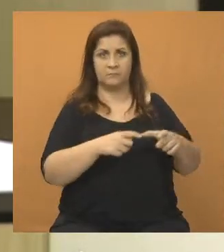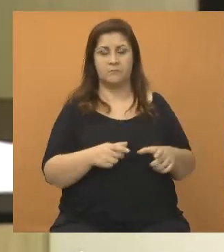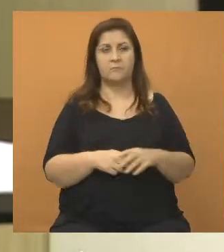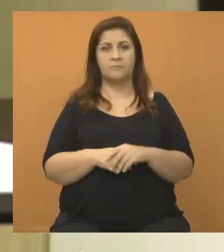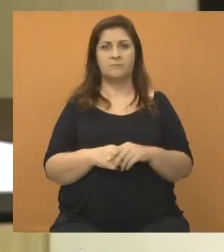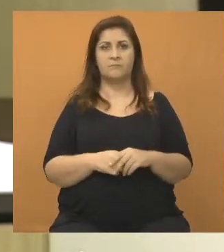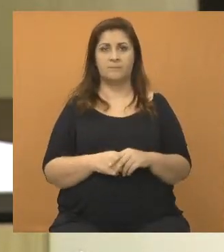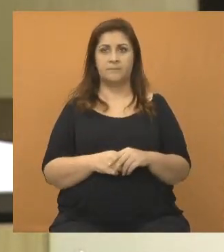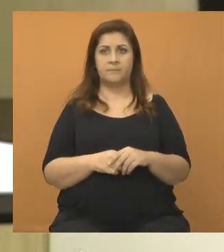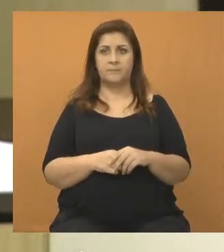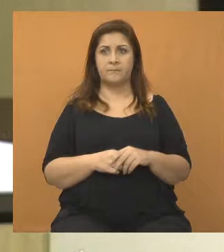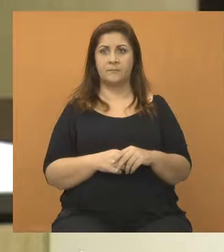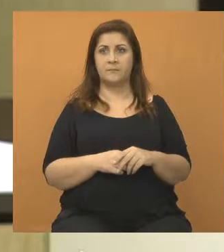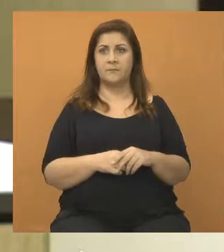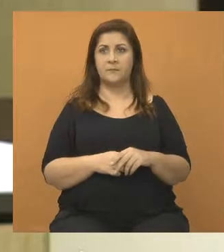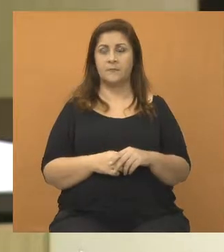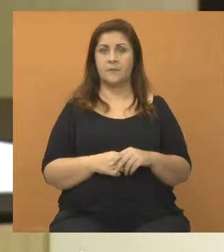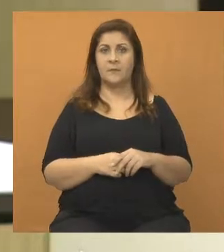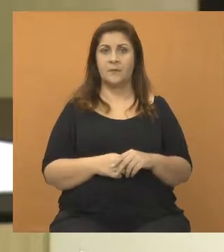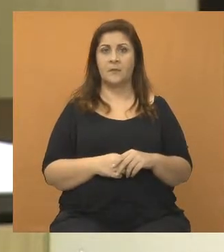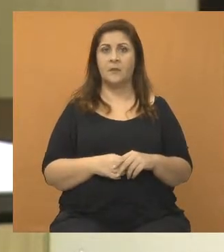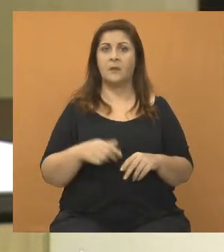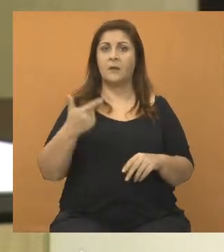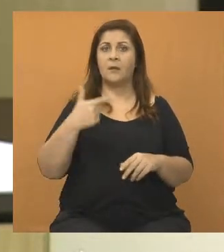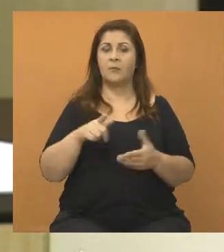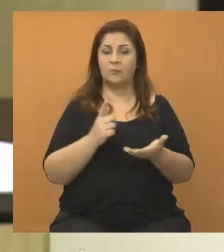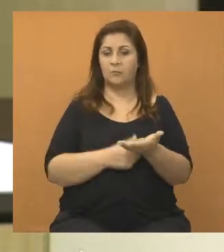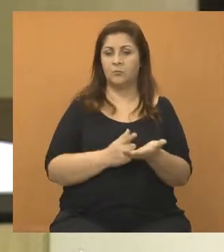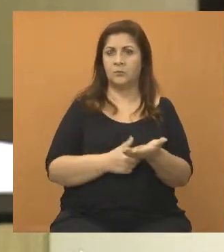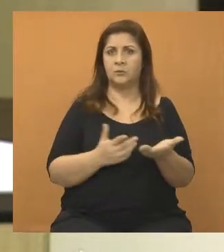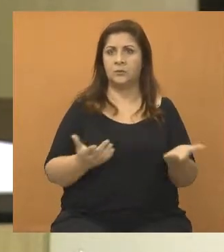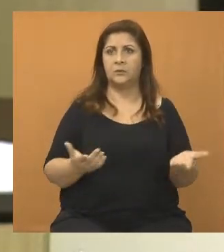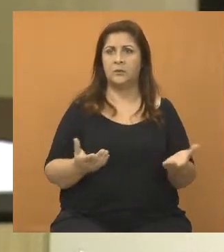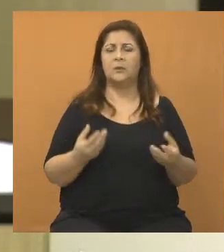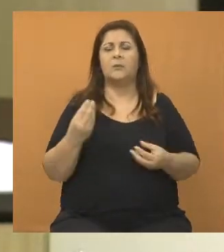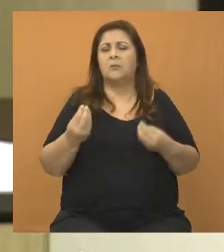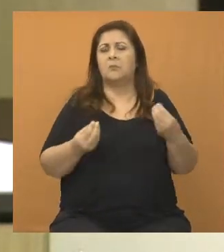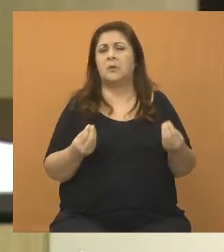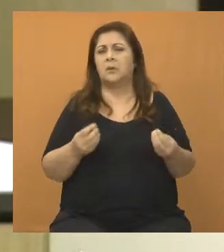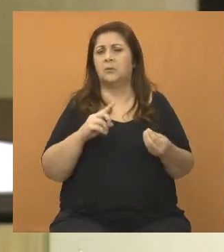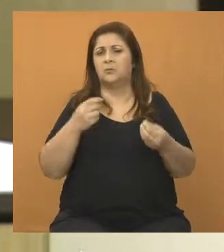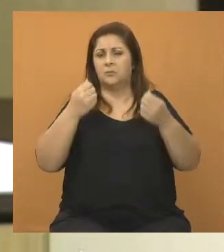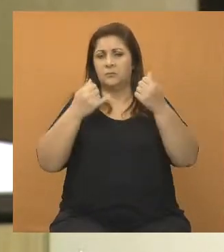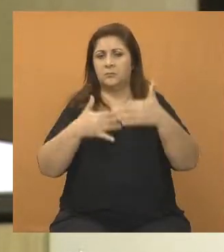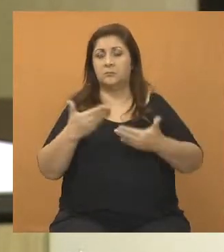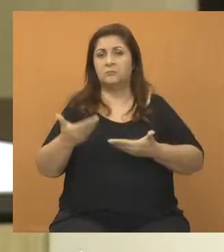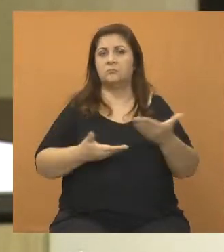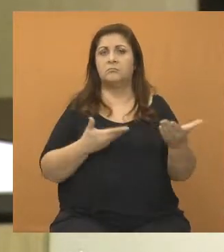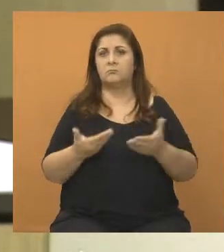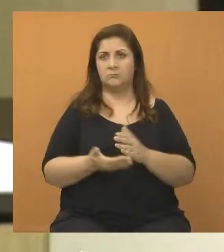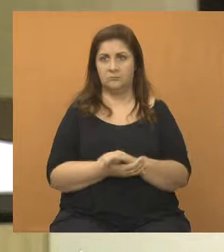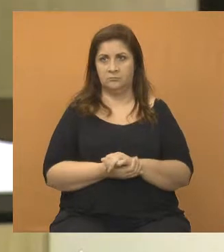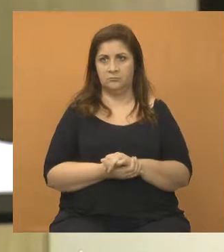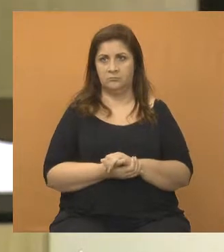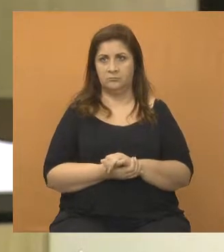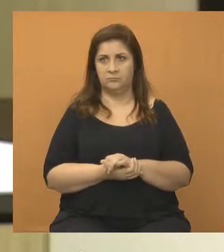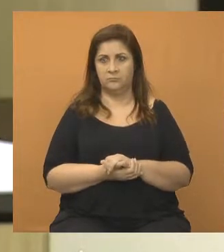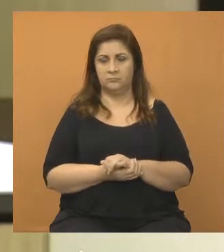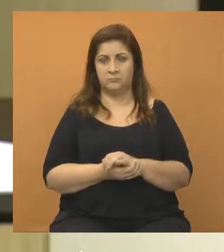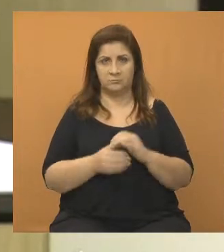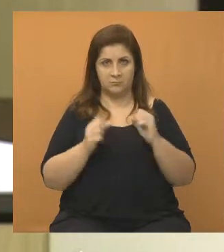afins. E daí aparece que outros projetos estruturantes e não está mencionado esse serviço. Tem como